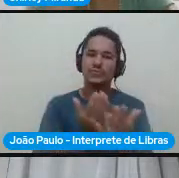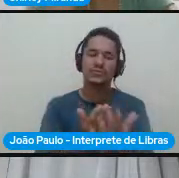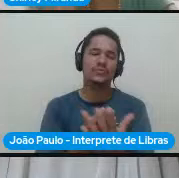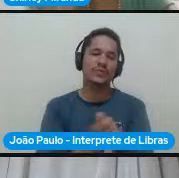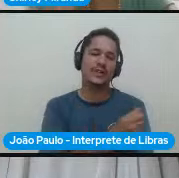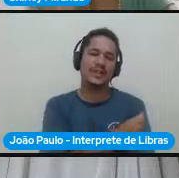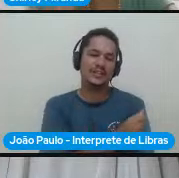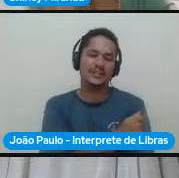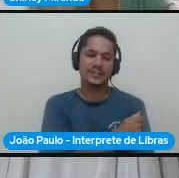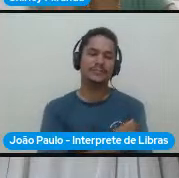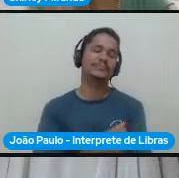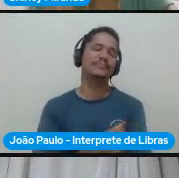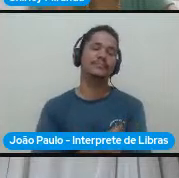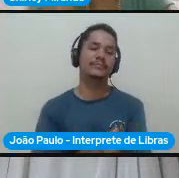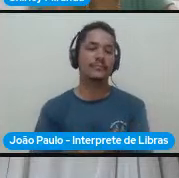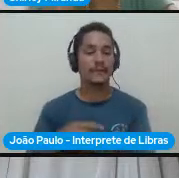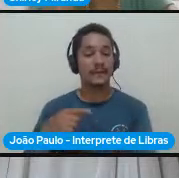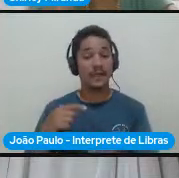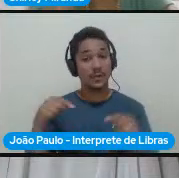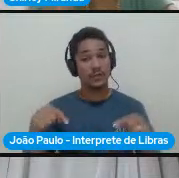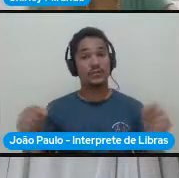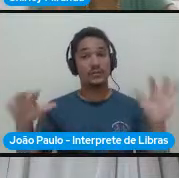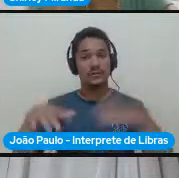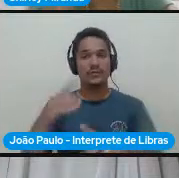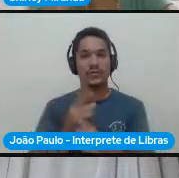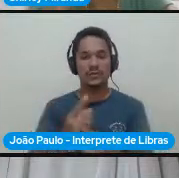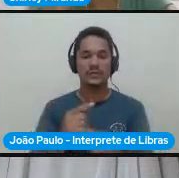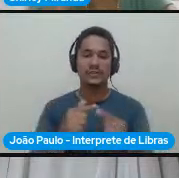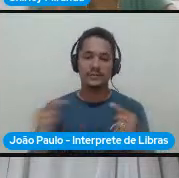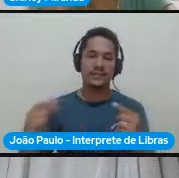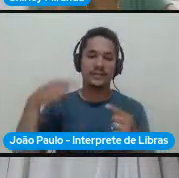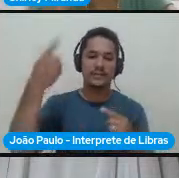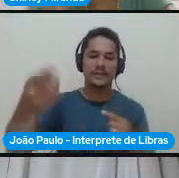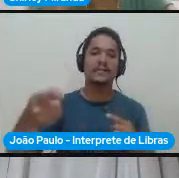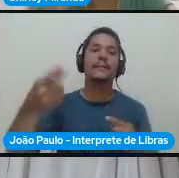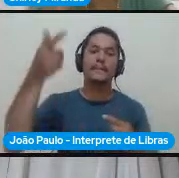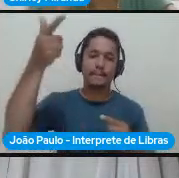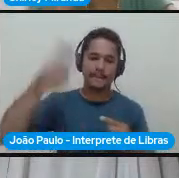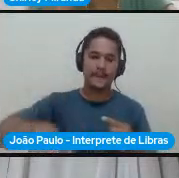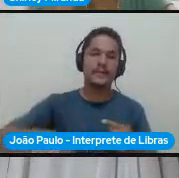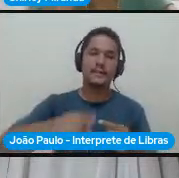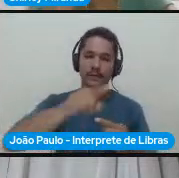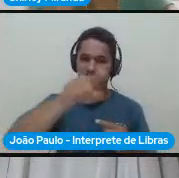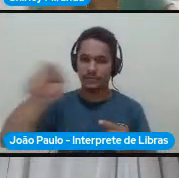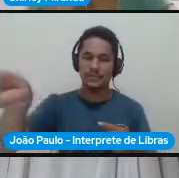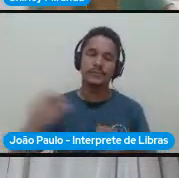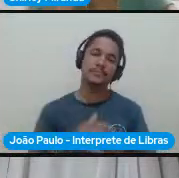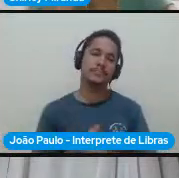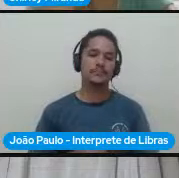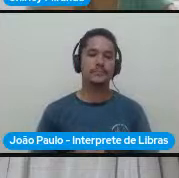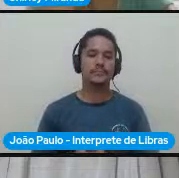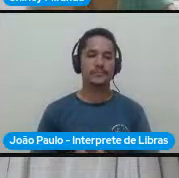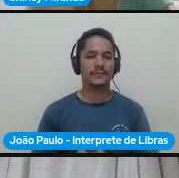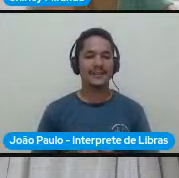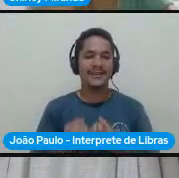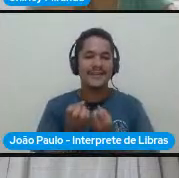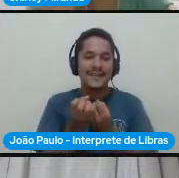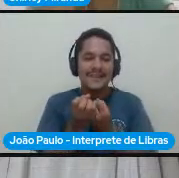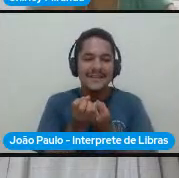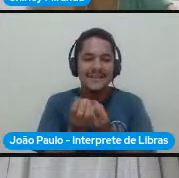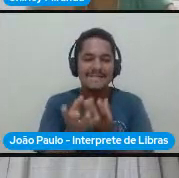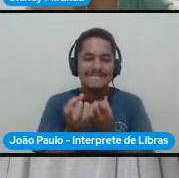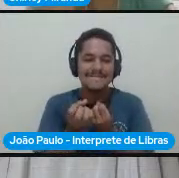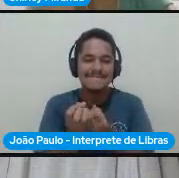encontro hoje e a semana que vem é para vocês. E aqui, agradecer, né, o spoiler dado pelo secretário